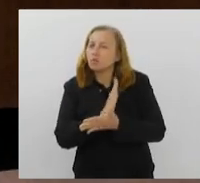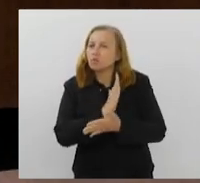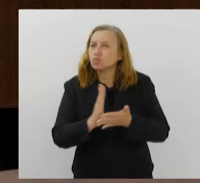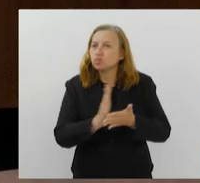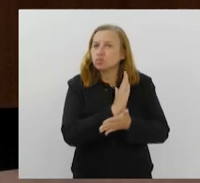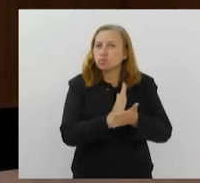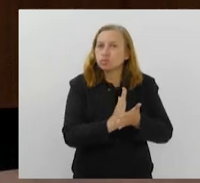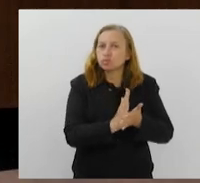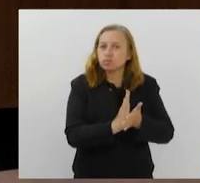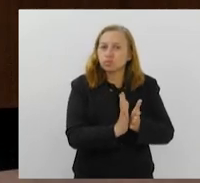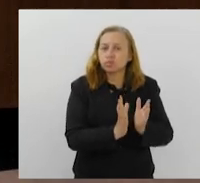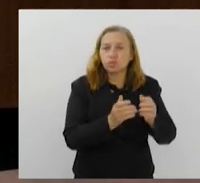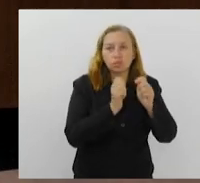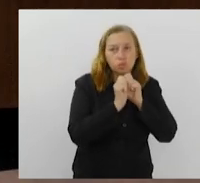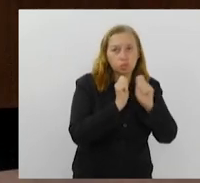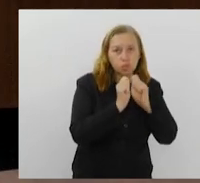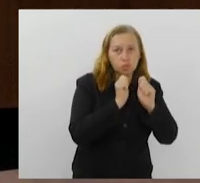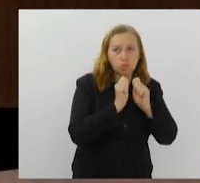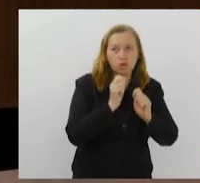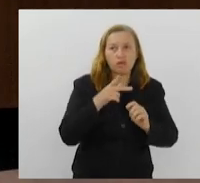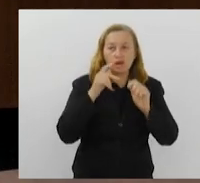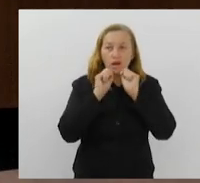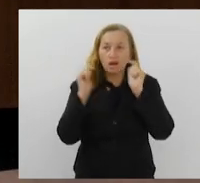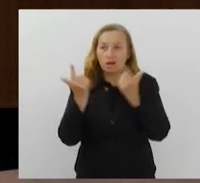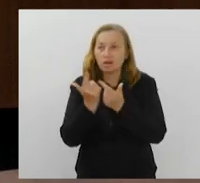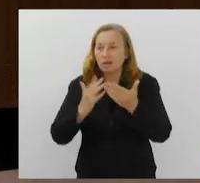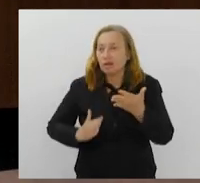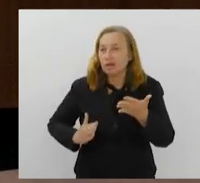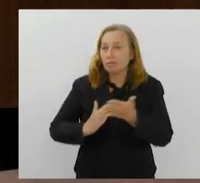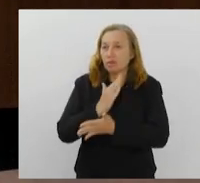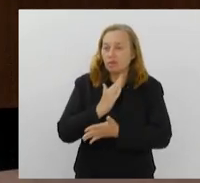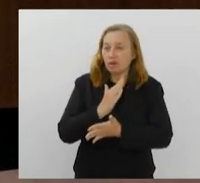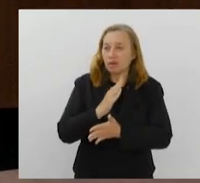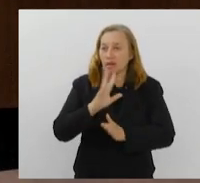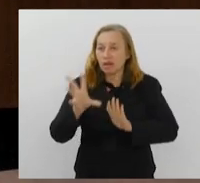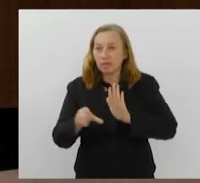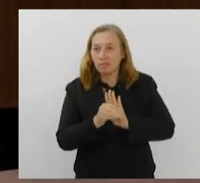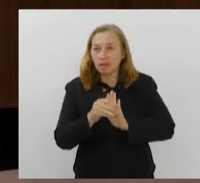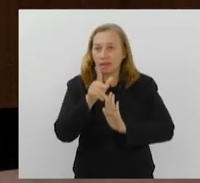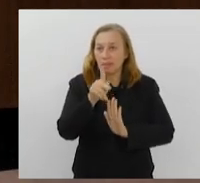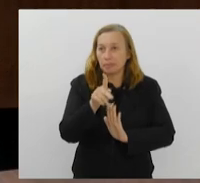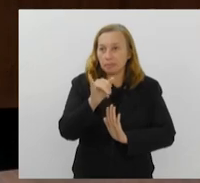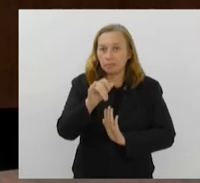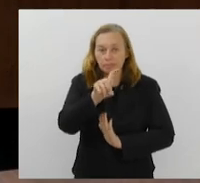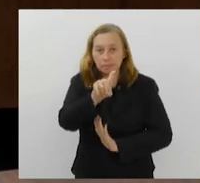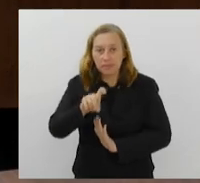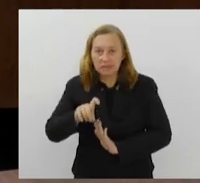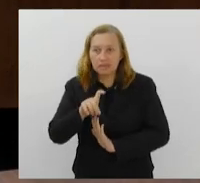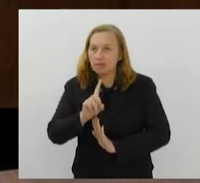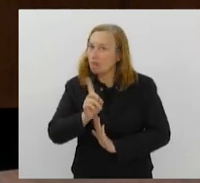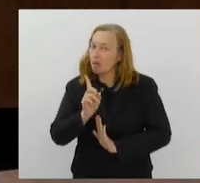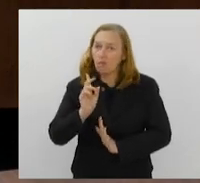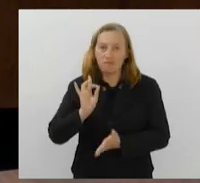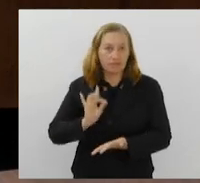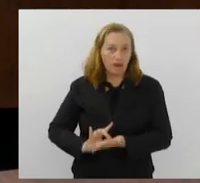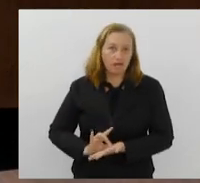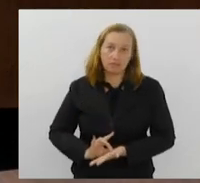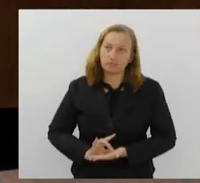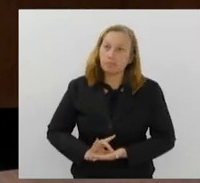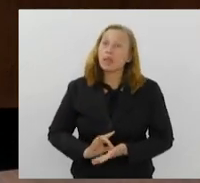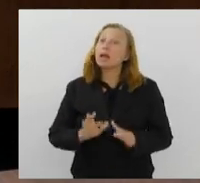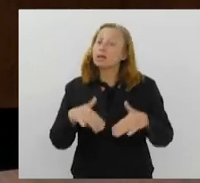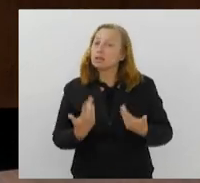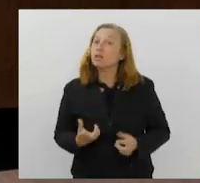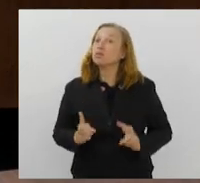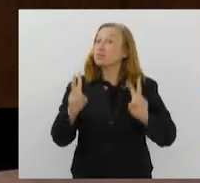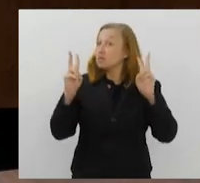imprensa falaram que a Assembleia Legislativa tinha aprovado a emenda PIX. Isso não é verdade. Então, é sobre